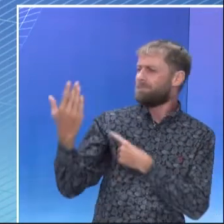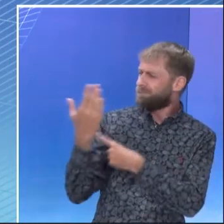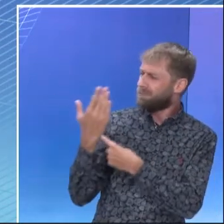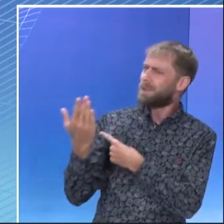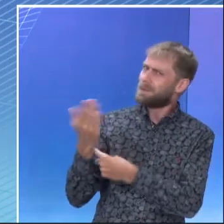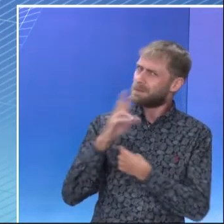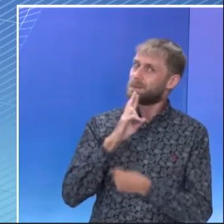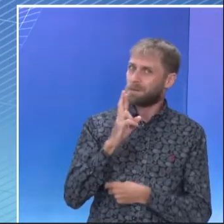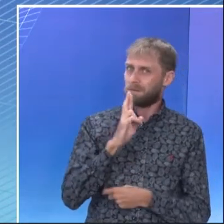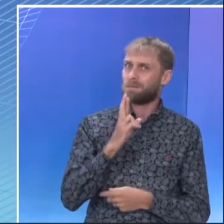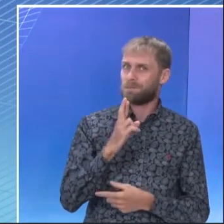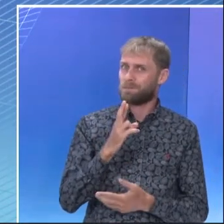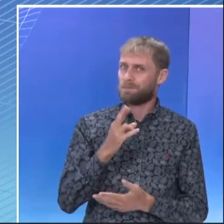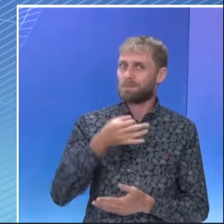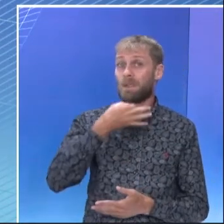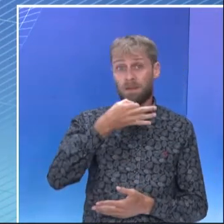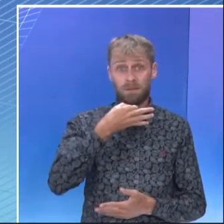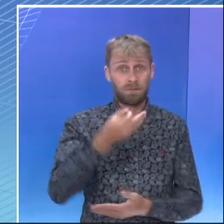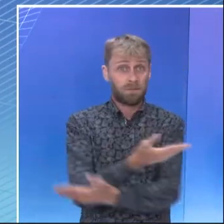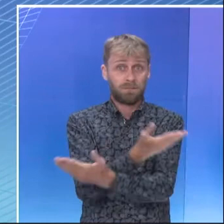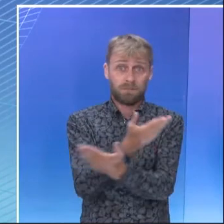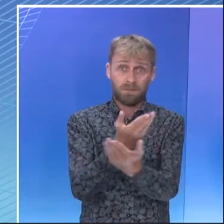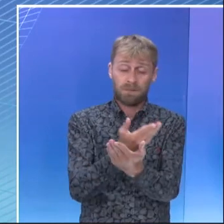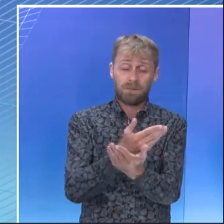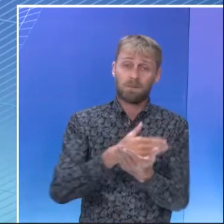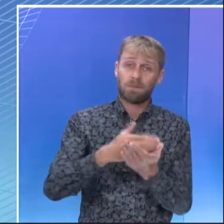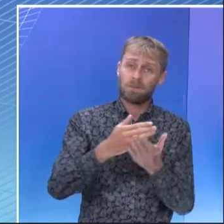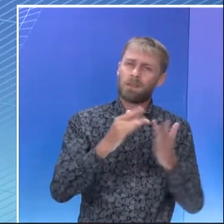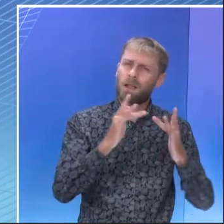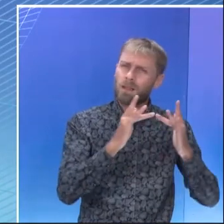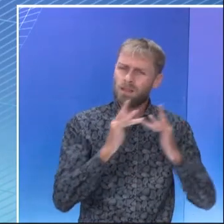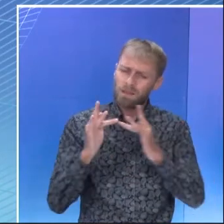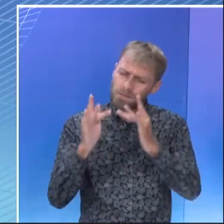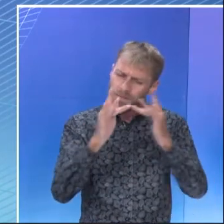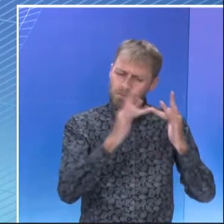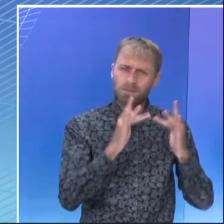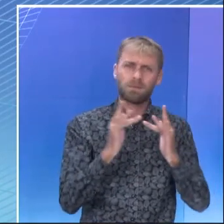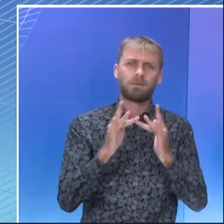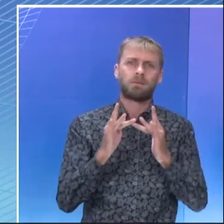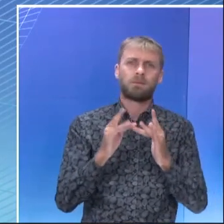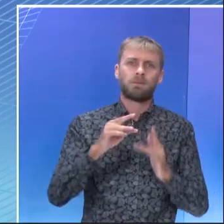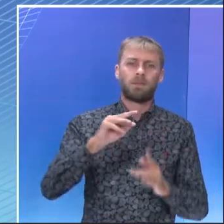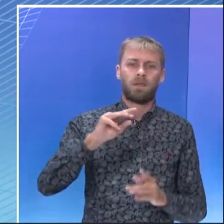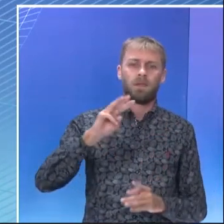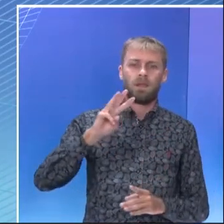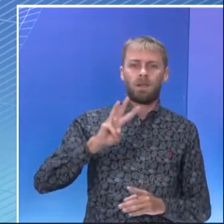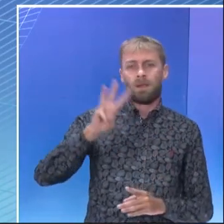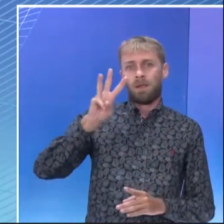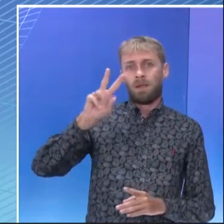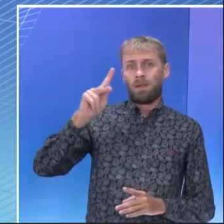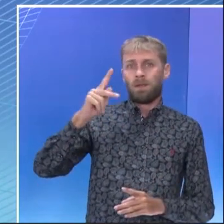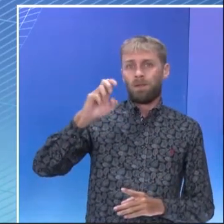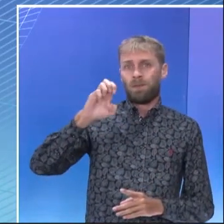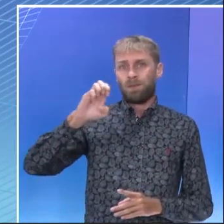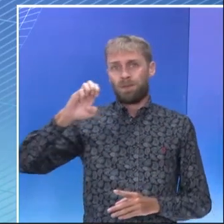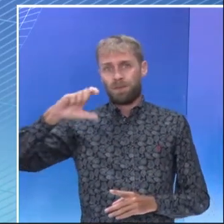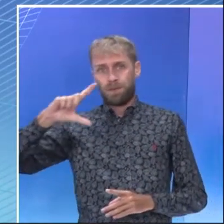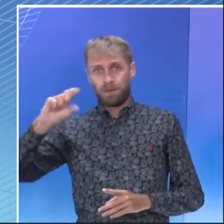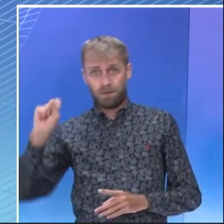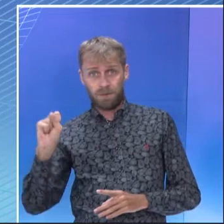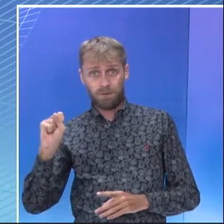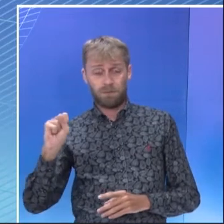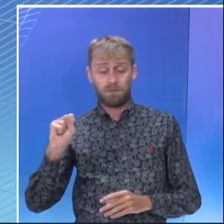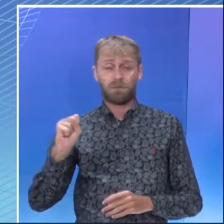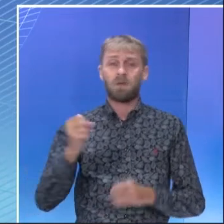ajuda muito. É uma dica que eu dou para vocês. Começar a fazer essas relações. O Wheels é um vocabulário